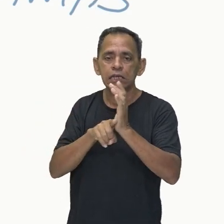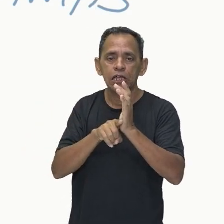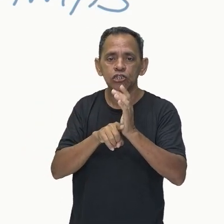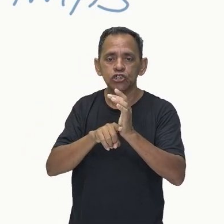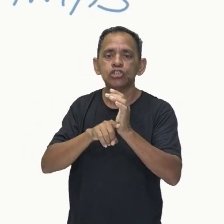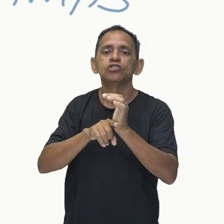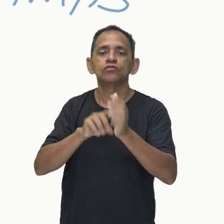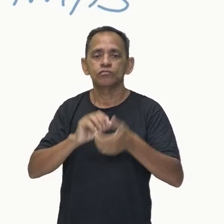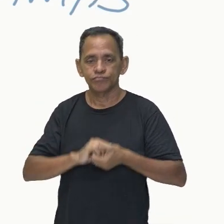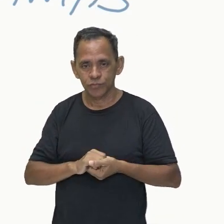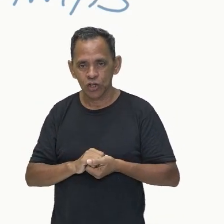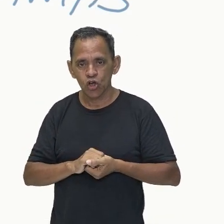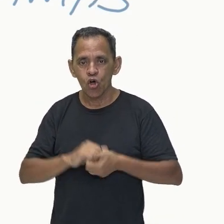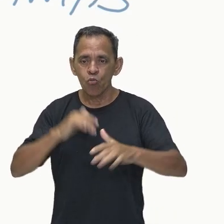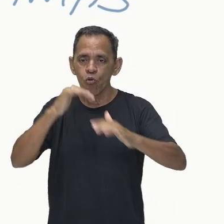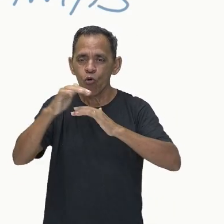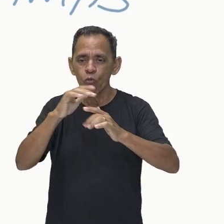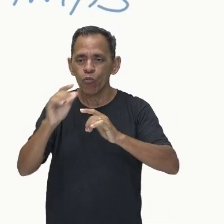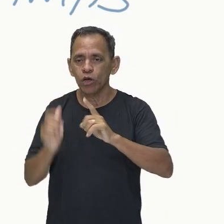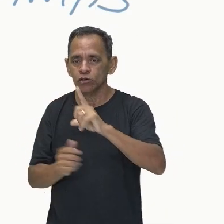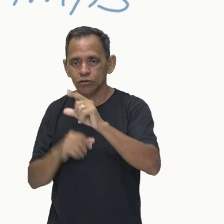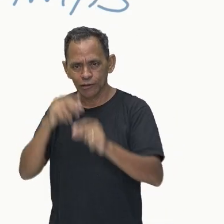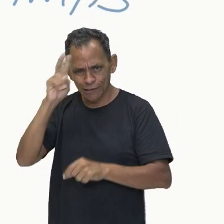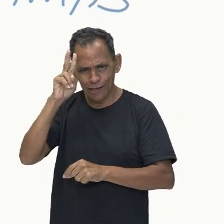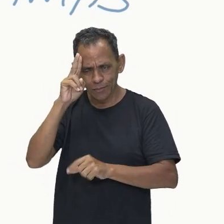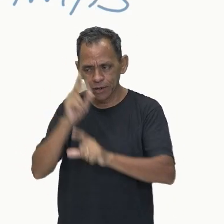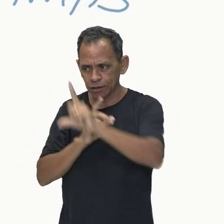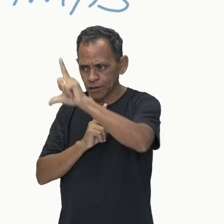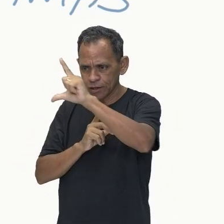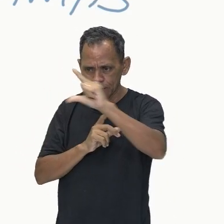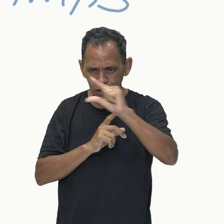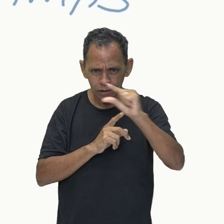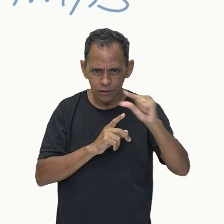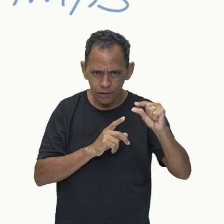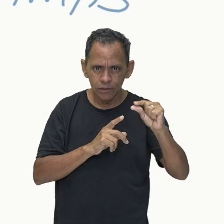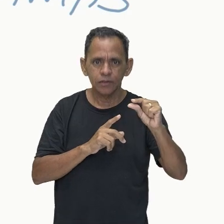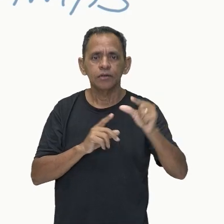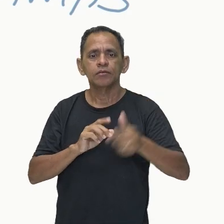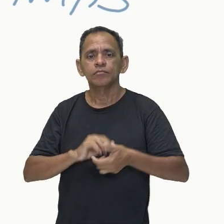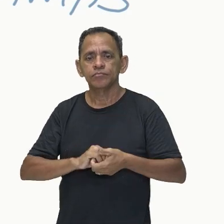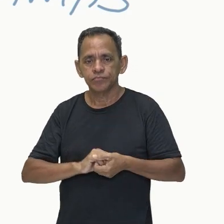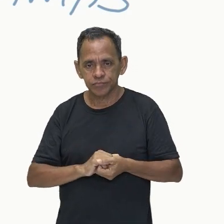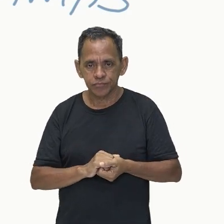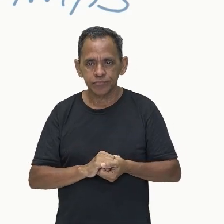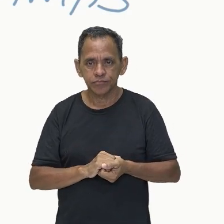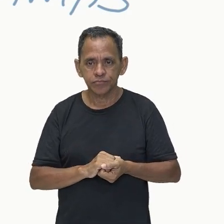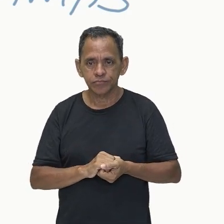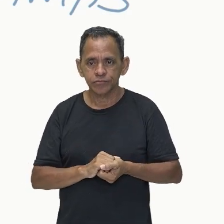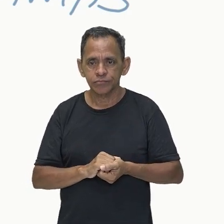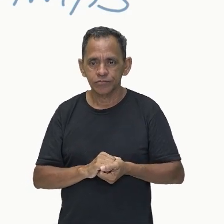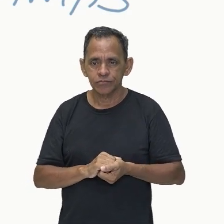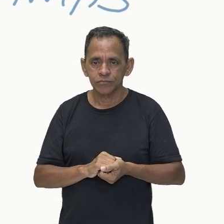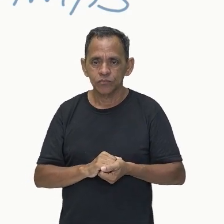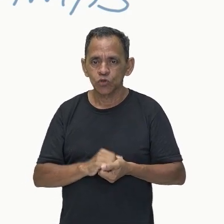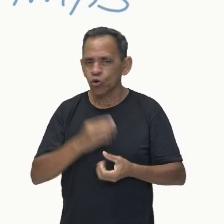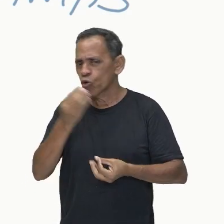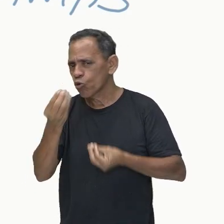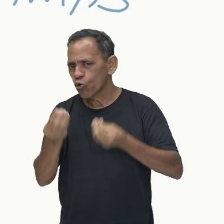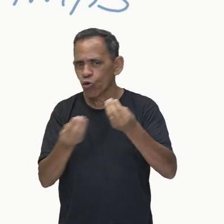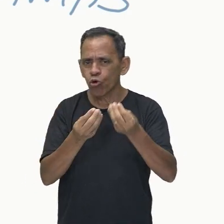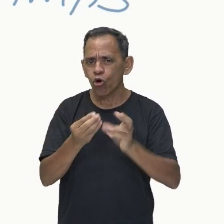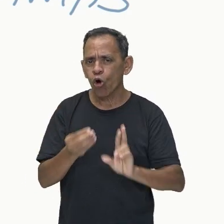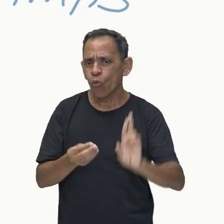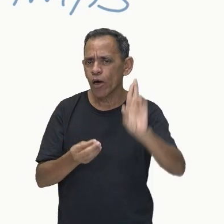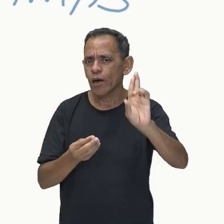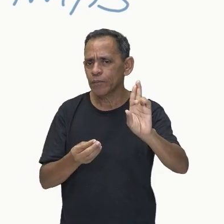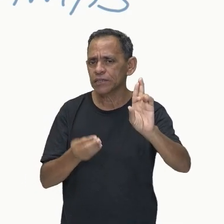quê? Retrógrado, né, pessoal? O instante em que esse ponto passa pela origem dos espaços.